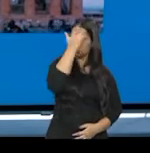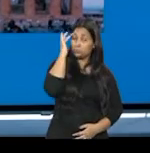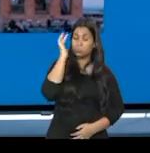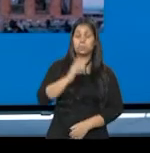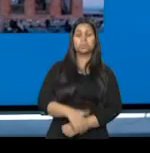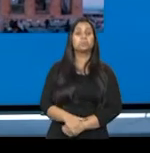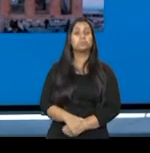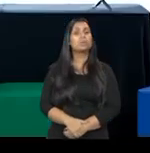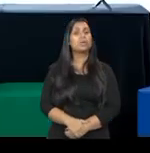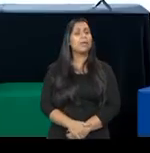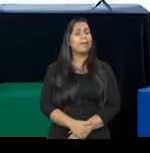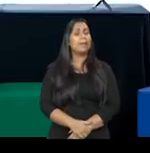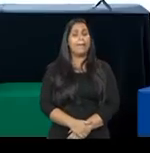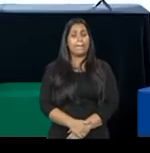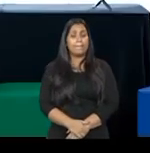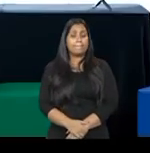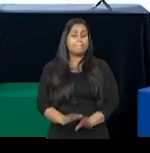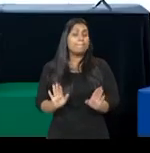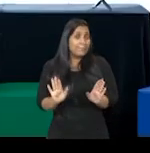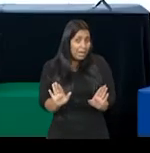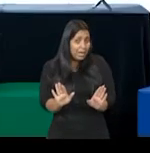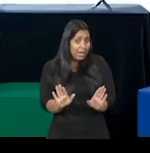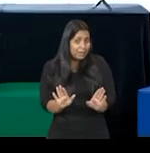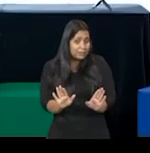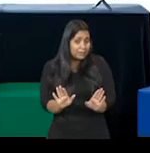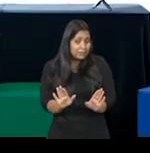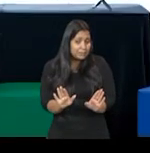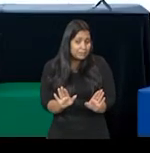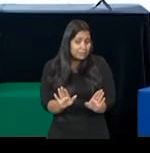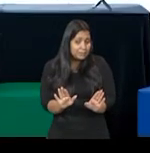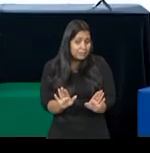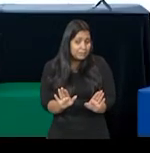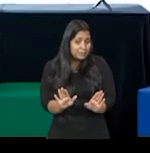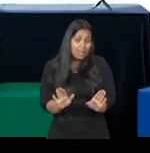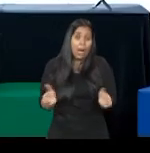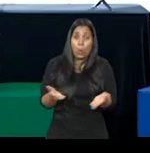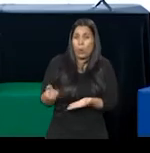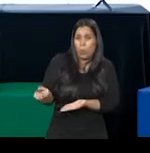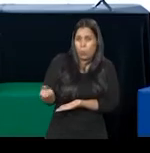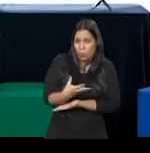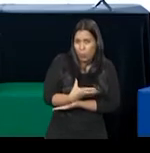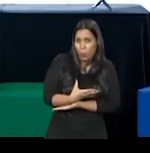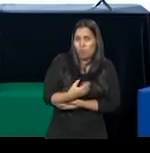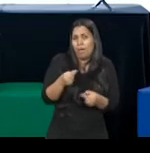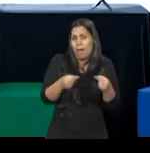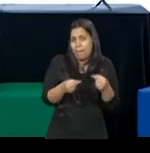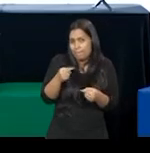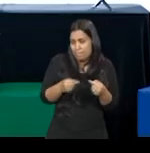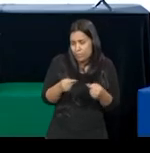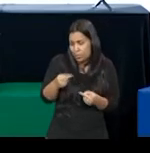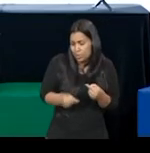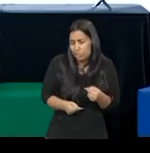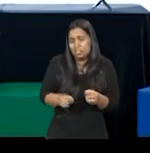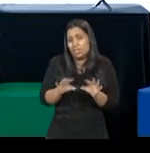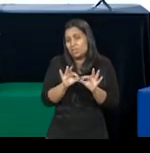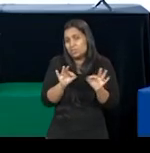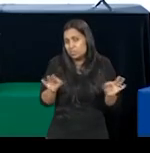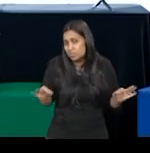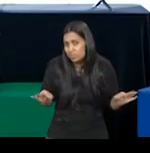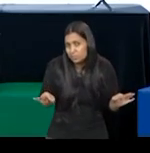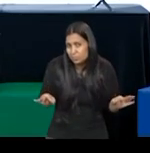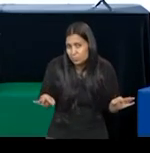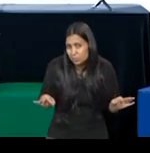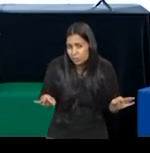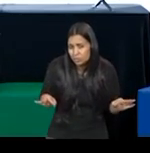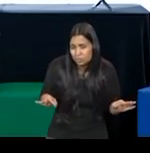homens. Entretanto, recentemente, na modernidade, a política é